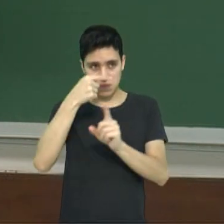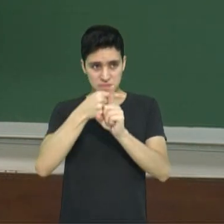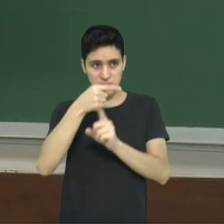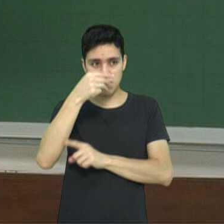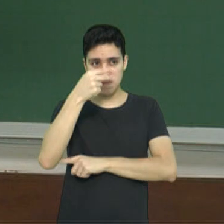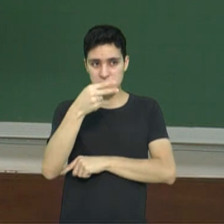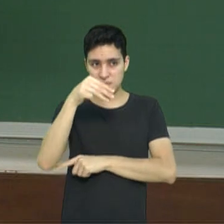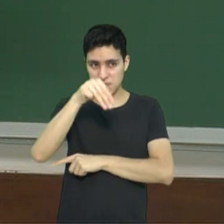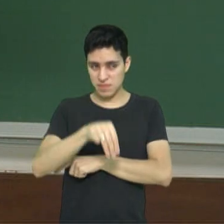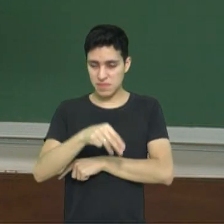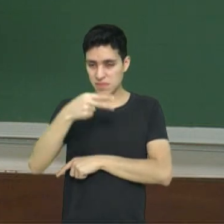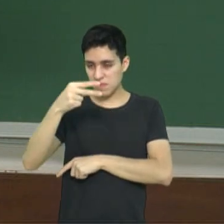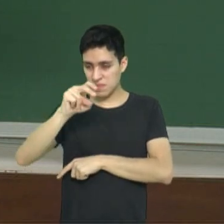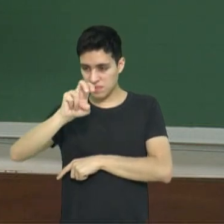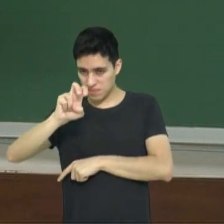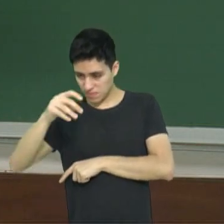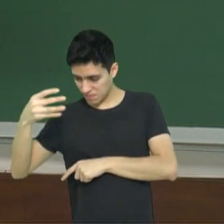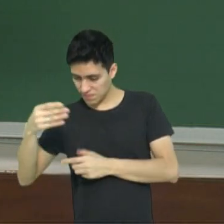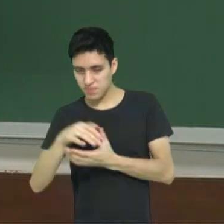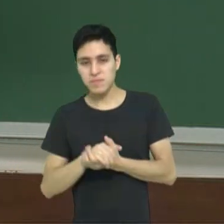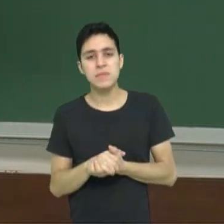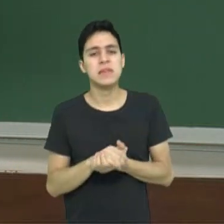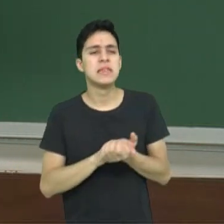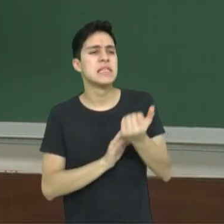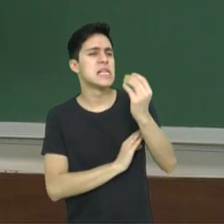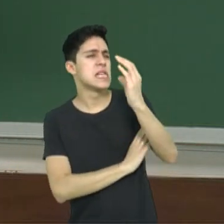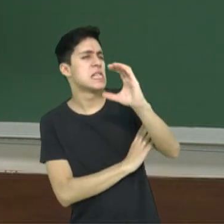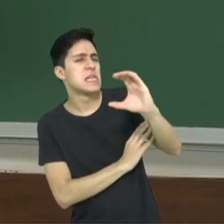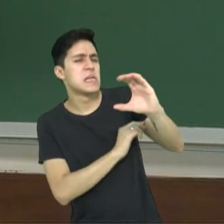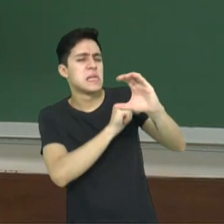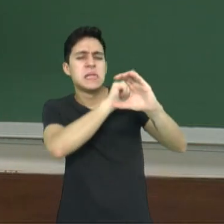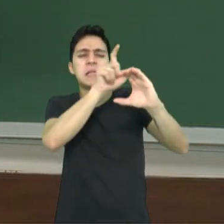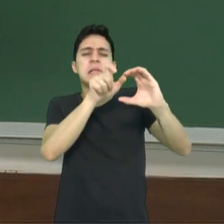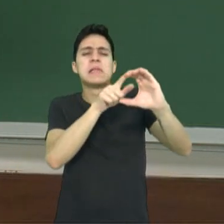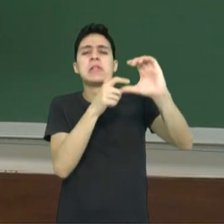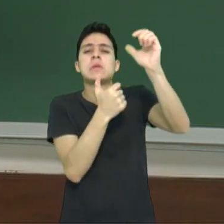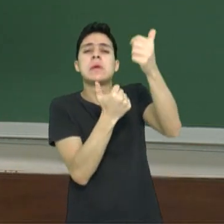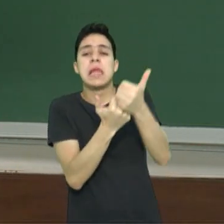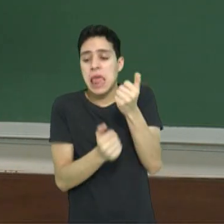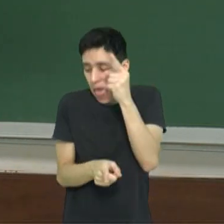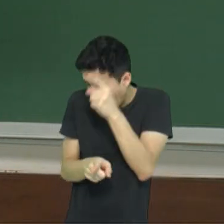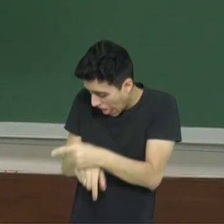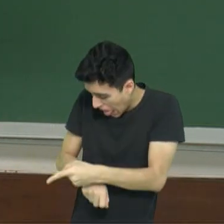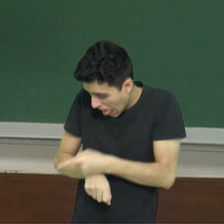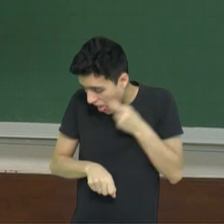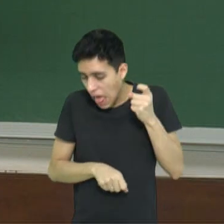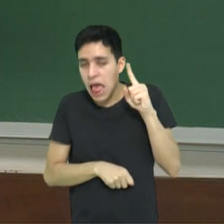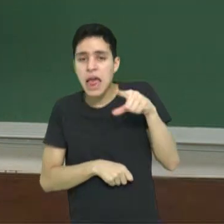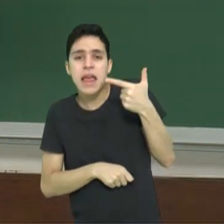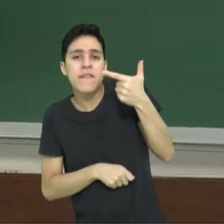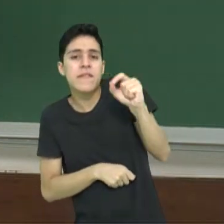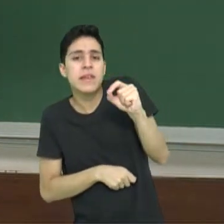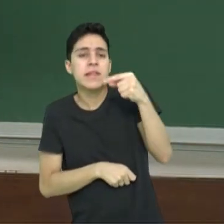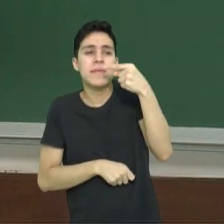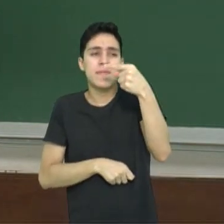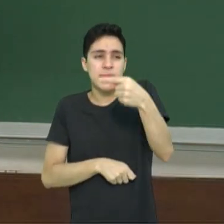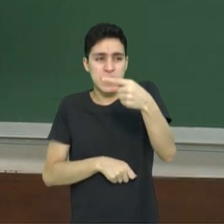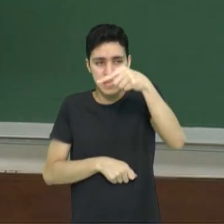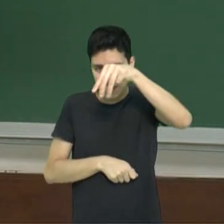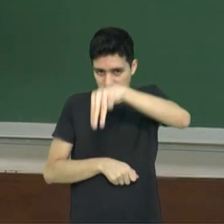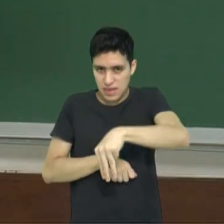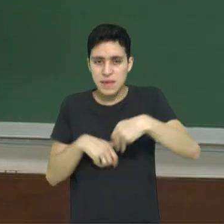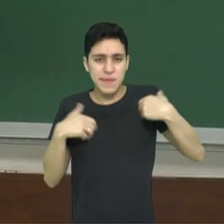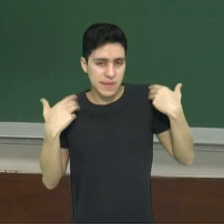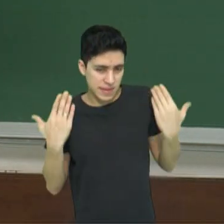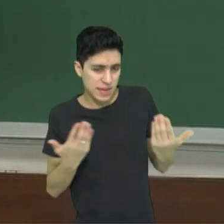E eu vou trocar no lugar do C, vou substituir aquilo que eu encontrei, que é 20 menos M, ok?